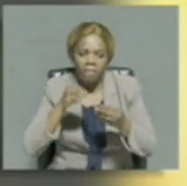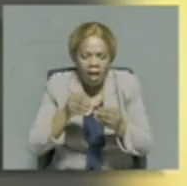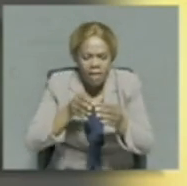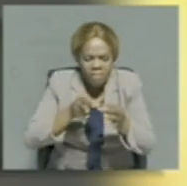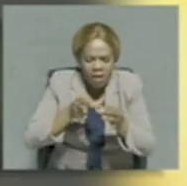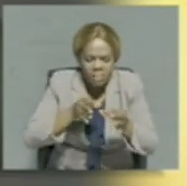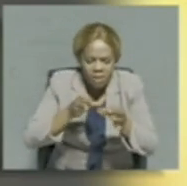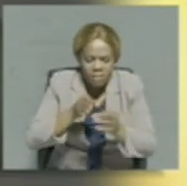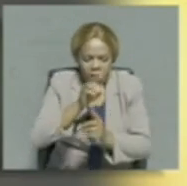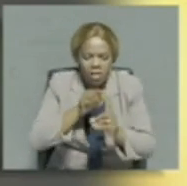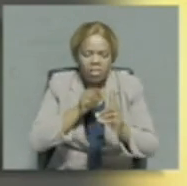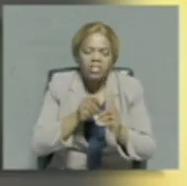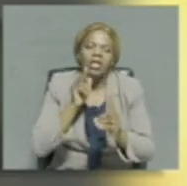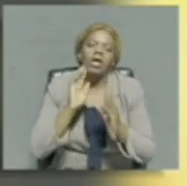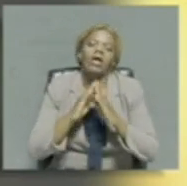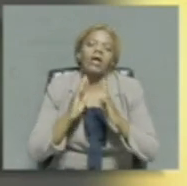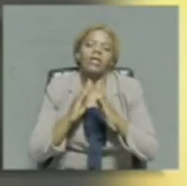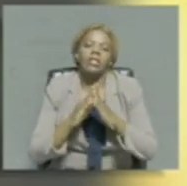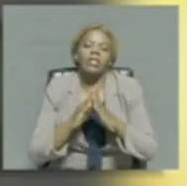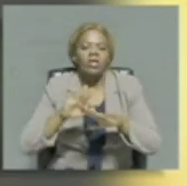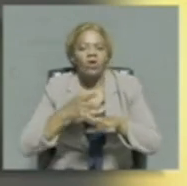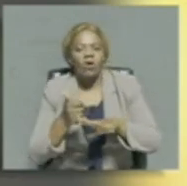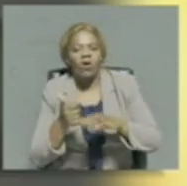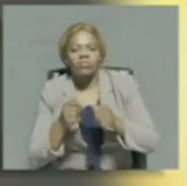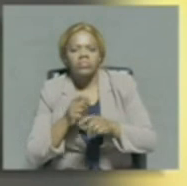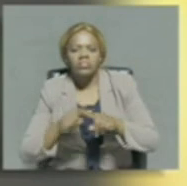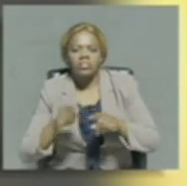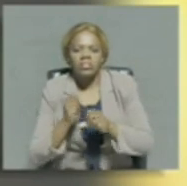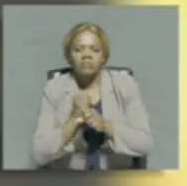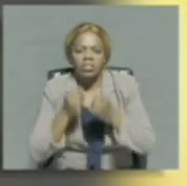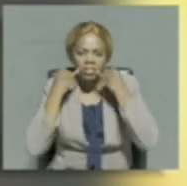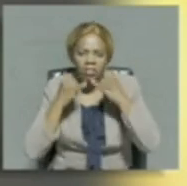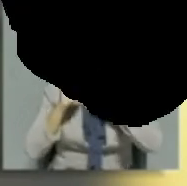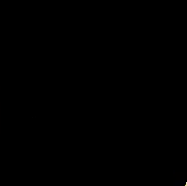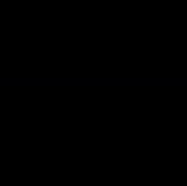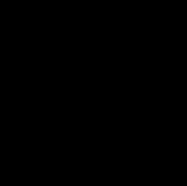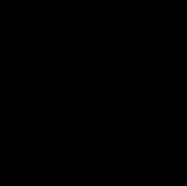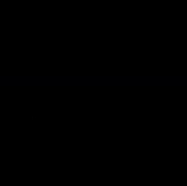mais pormenores para os nossos telespectadores nos próximos serviços de informação.